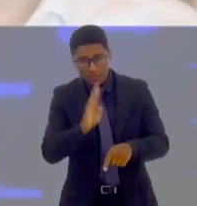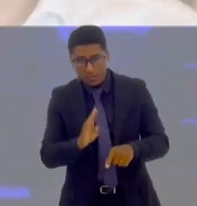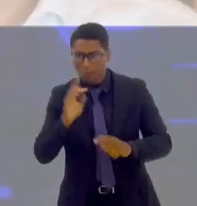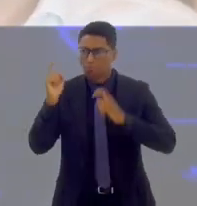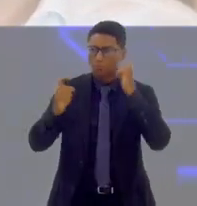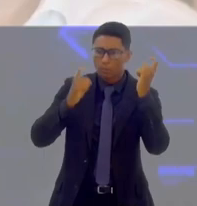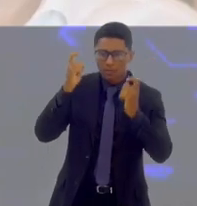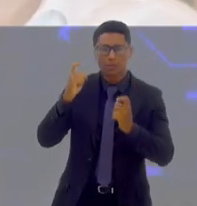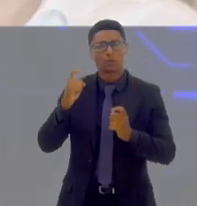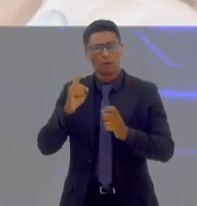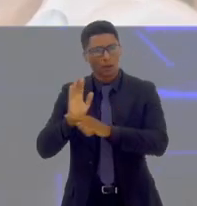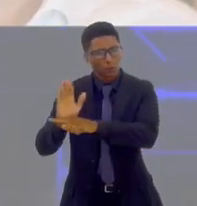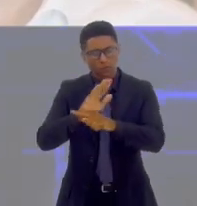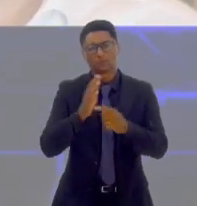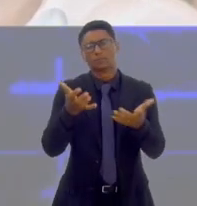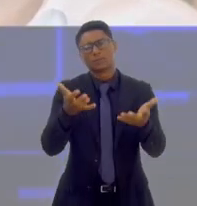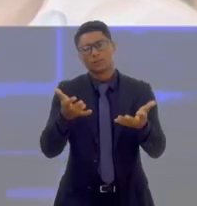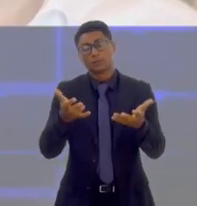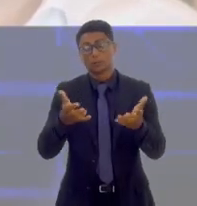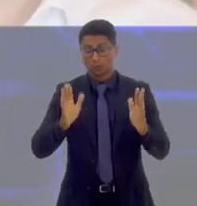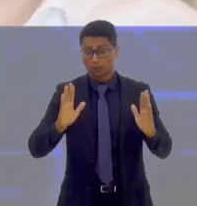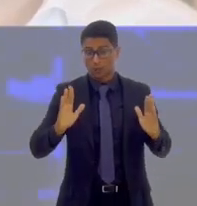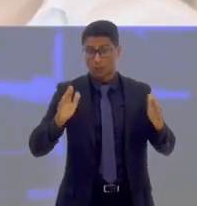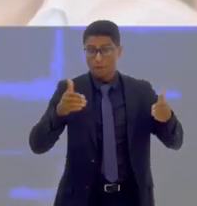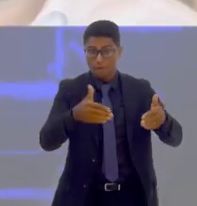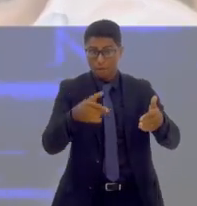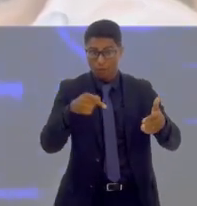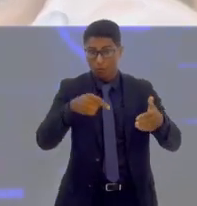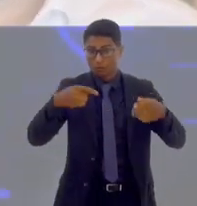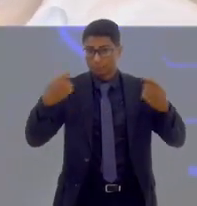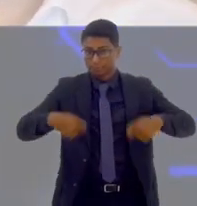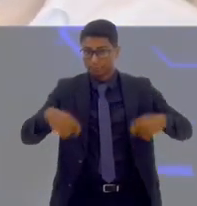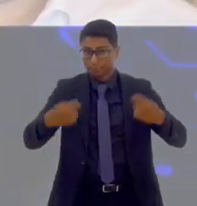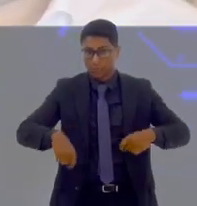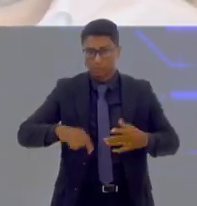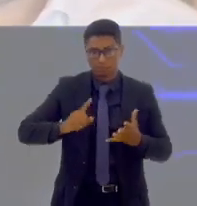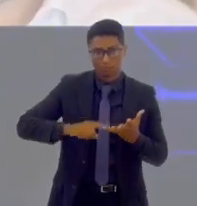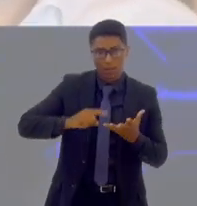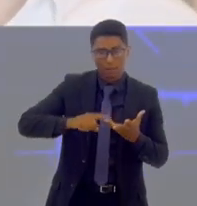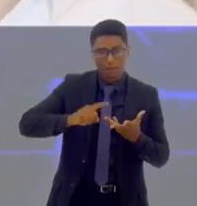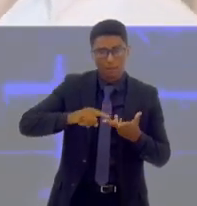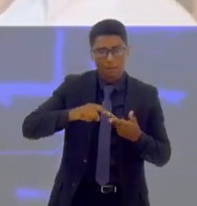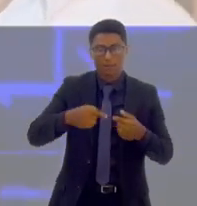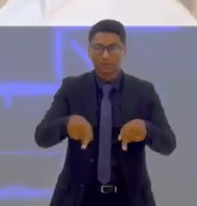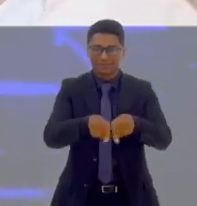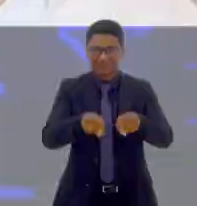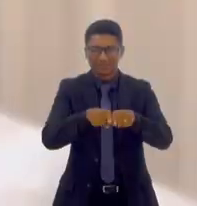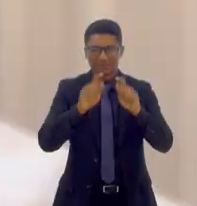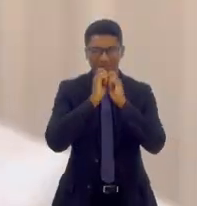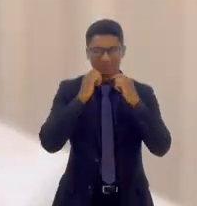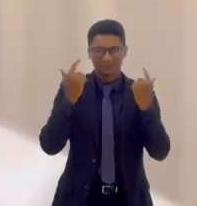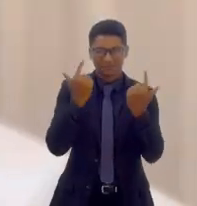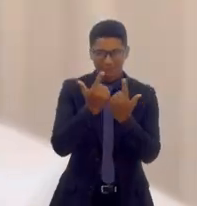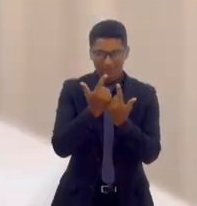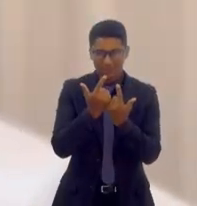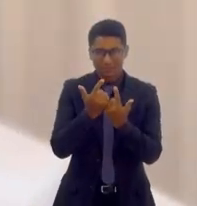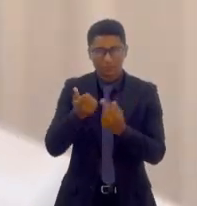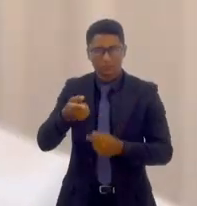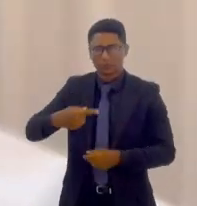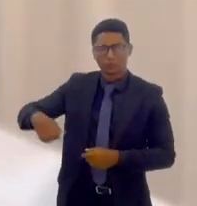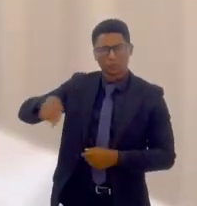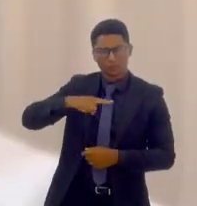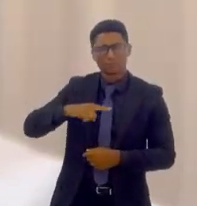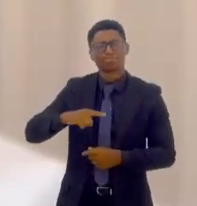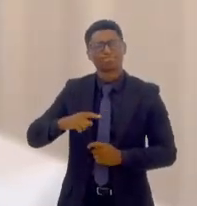que serve o fórum, né? Qualquer coisa que o fórum precise, que a Assembleia precise, a gente